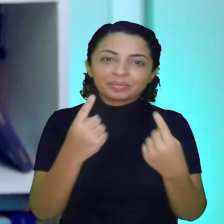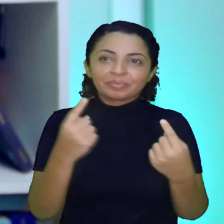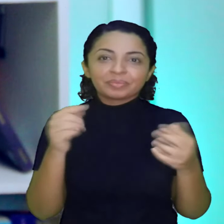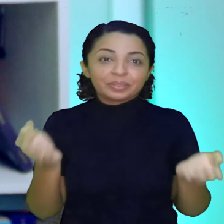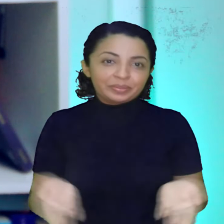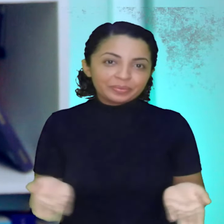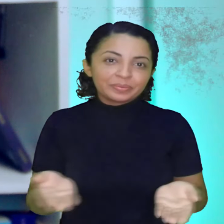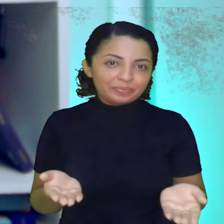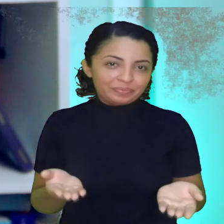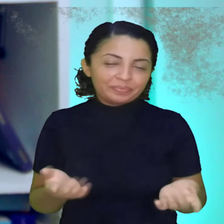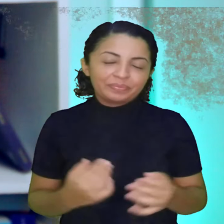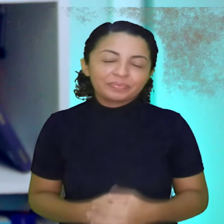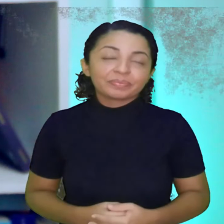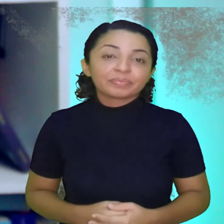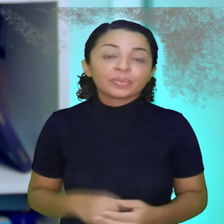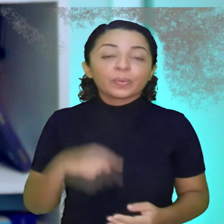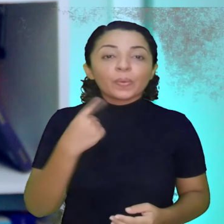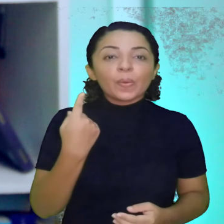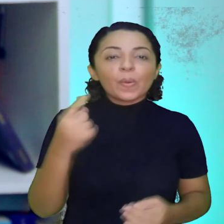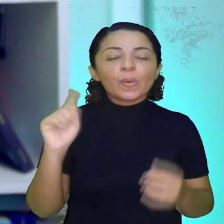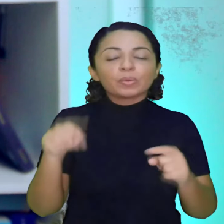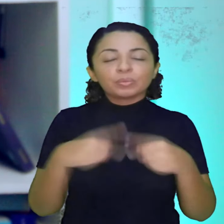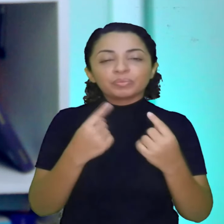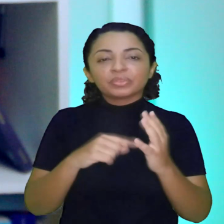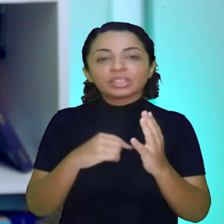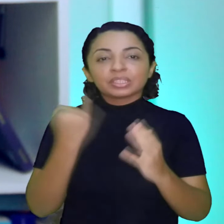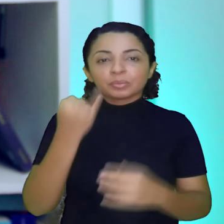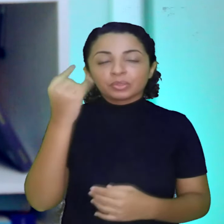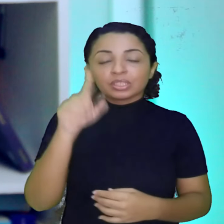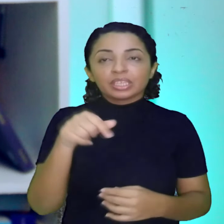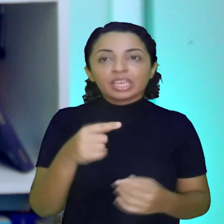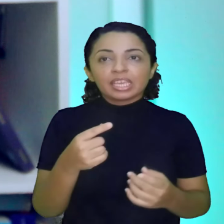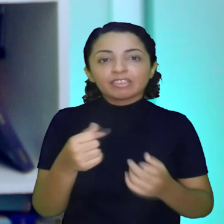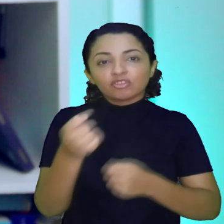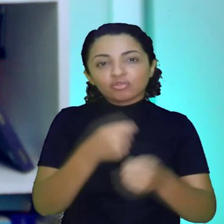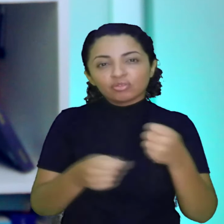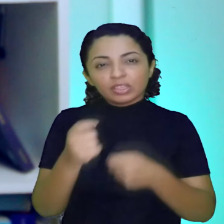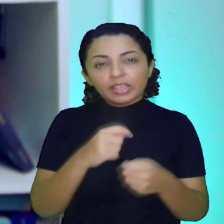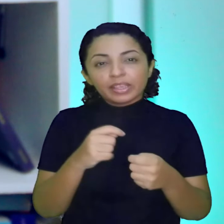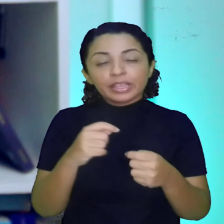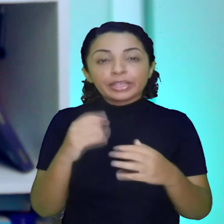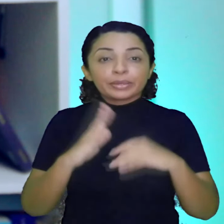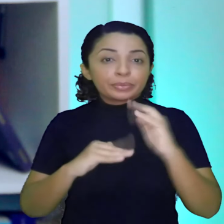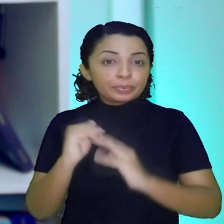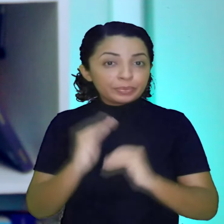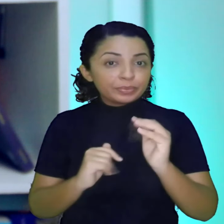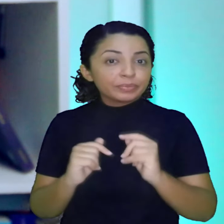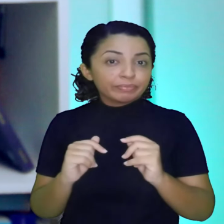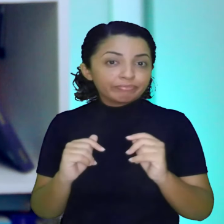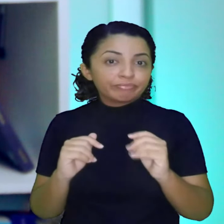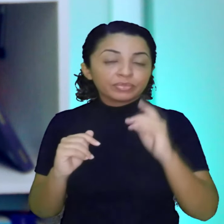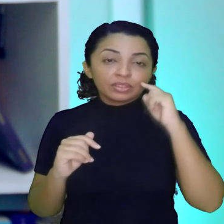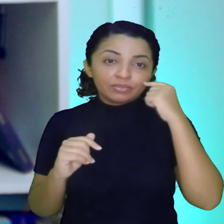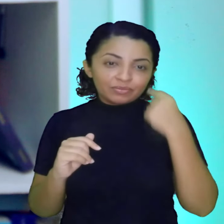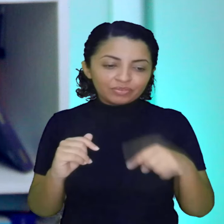Outro aspecto interessante desse livro é a relação de dinheiro e profissão. A gente tem